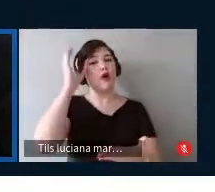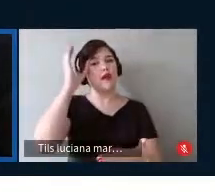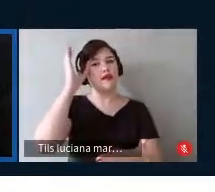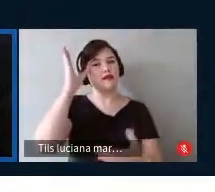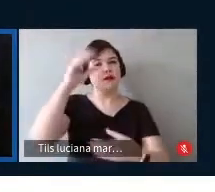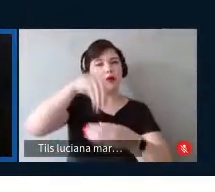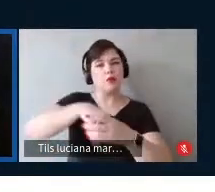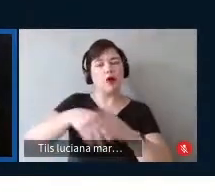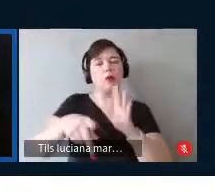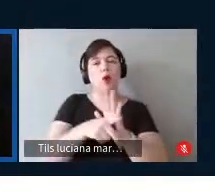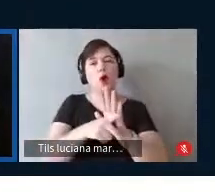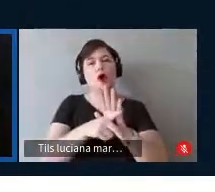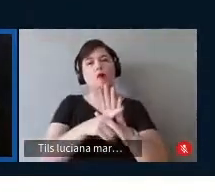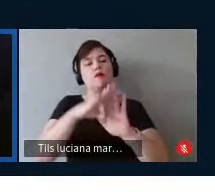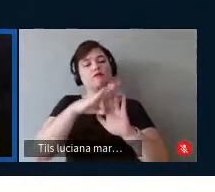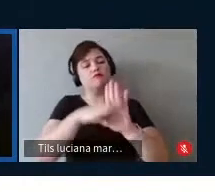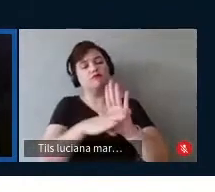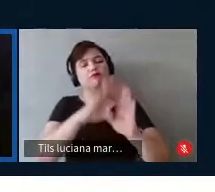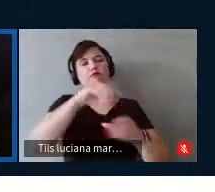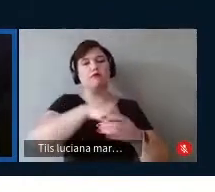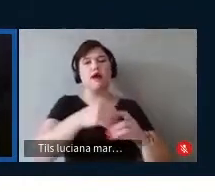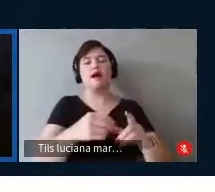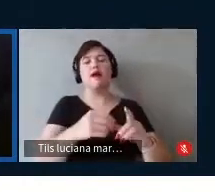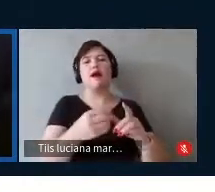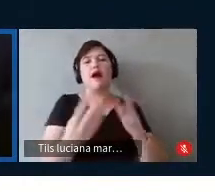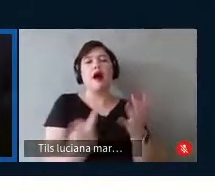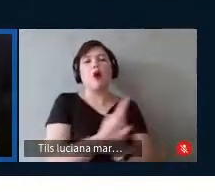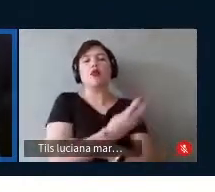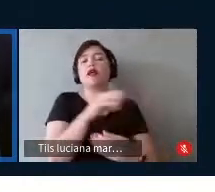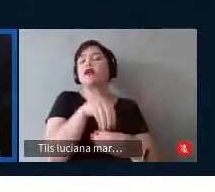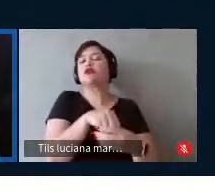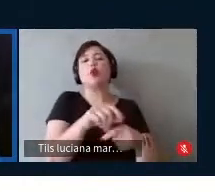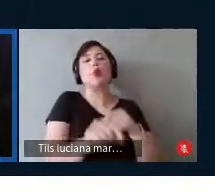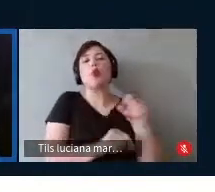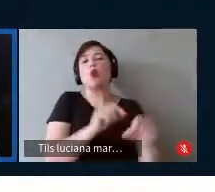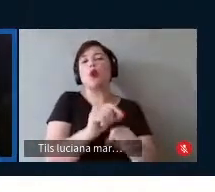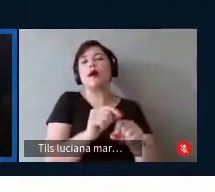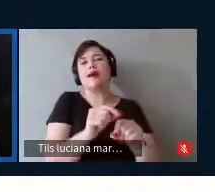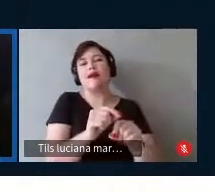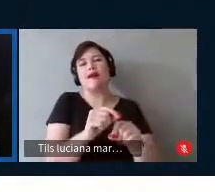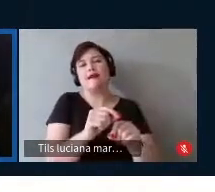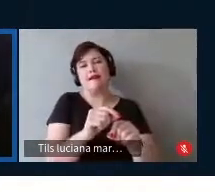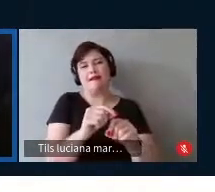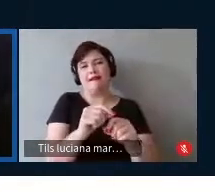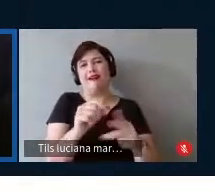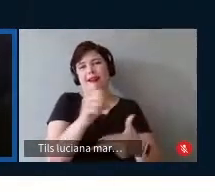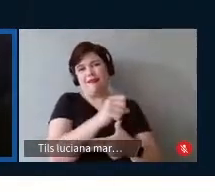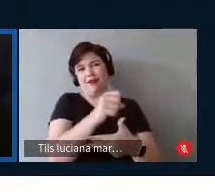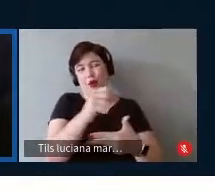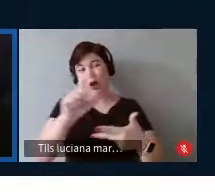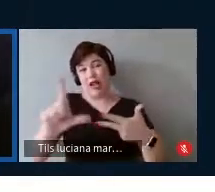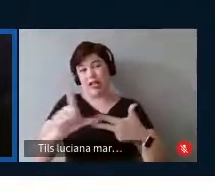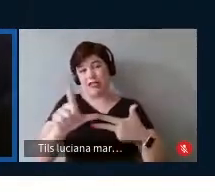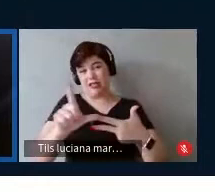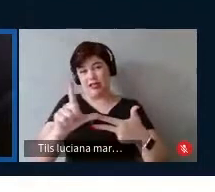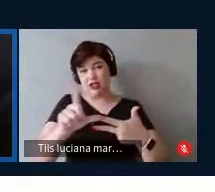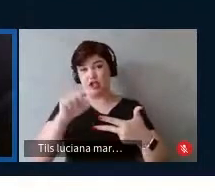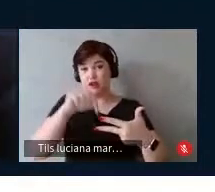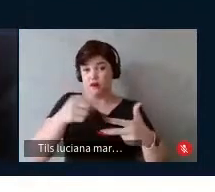ao legislativo, que é o conhecimento sobre o poder legislativo enquanto poder, enquanto